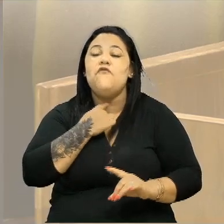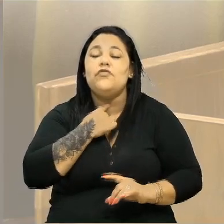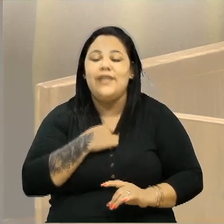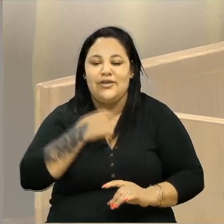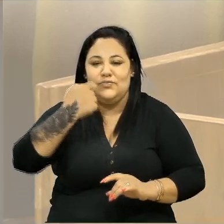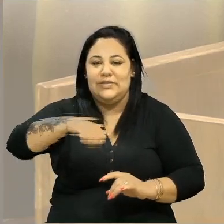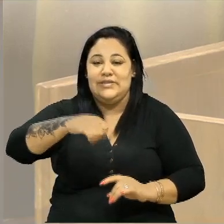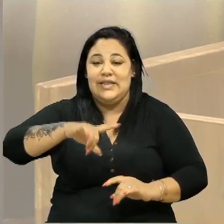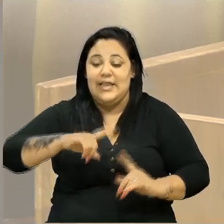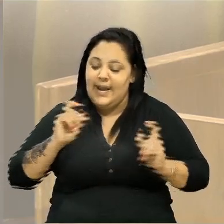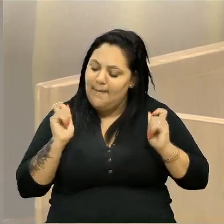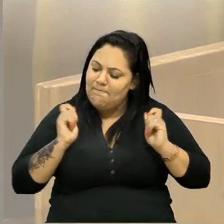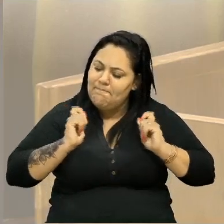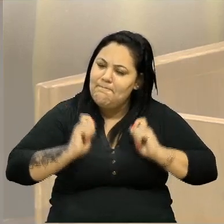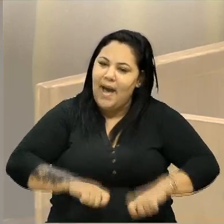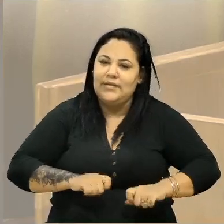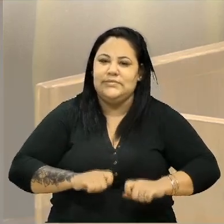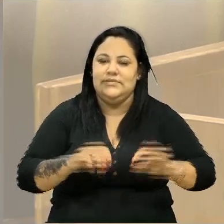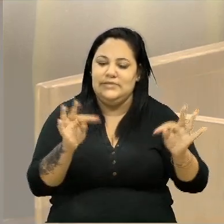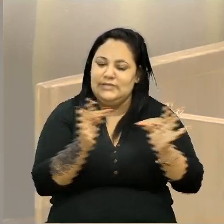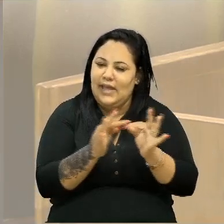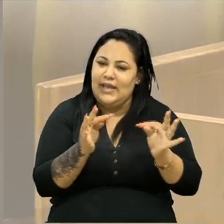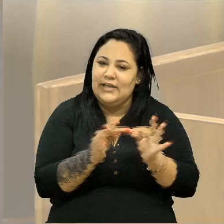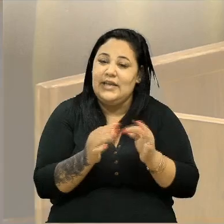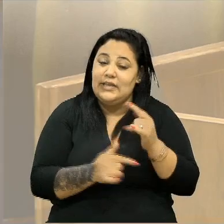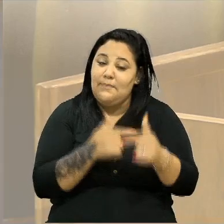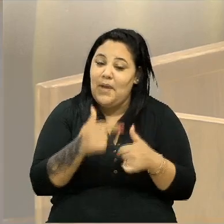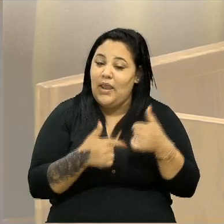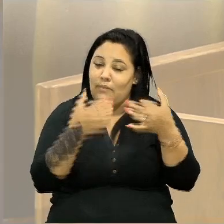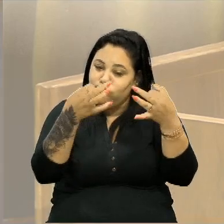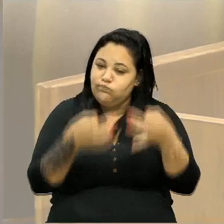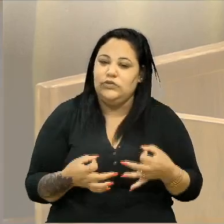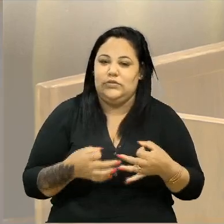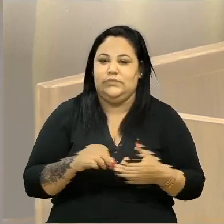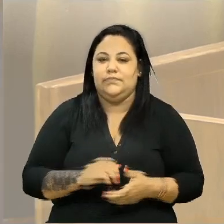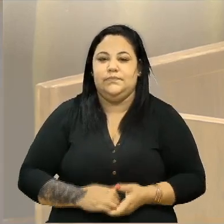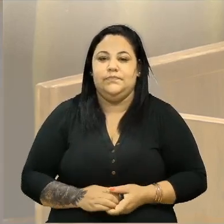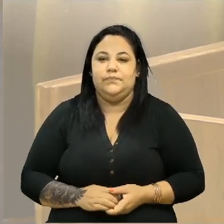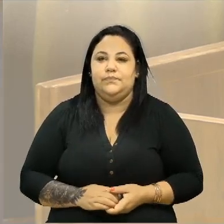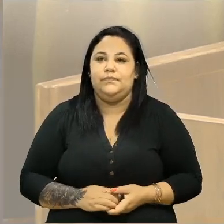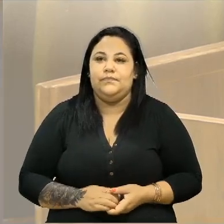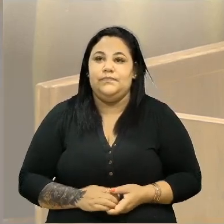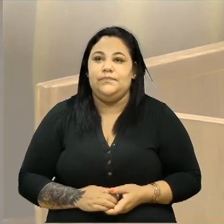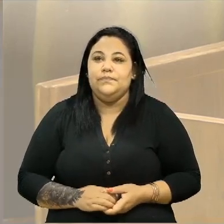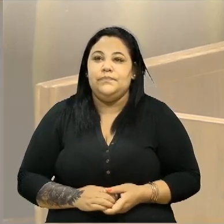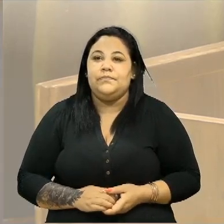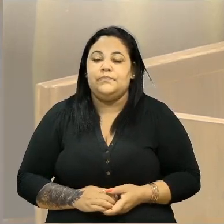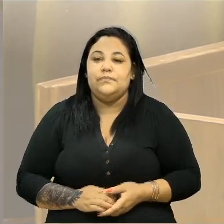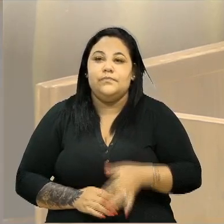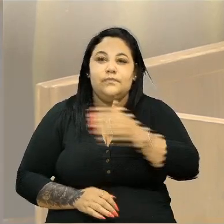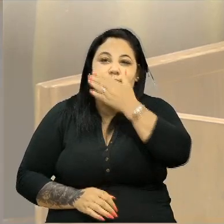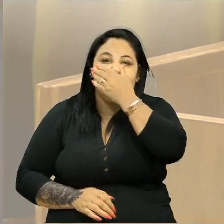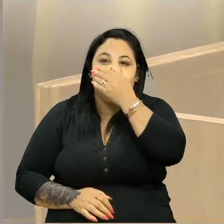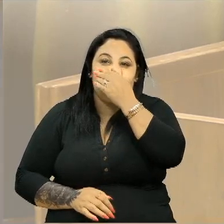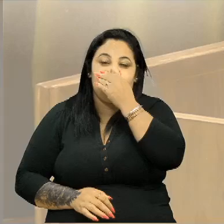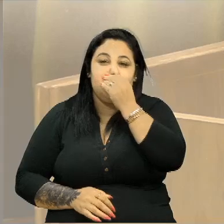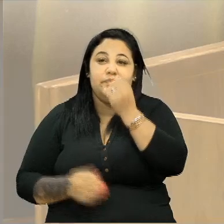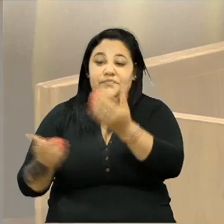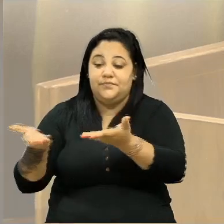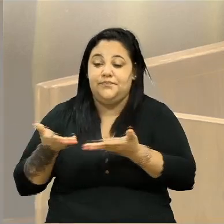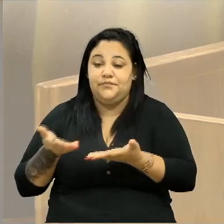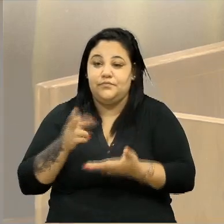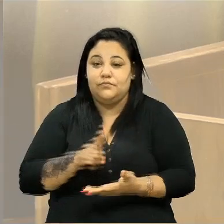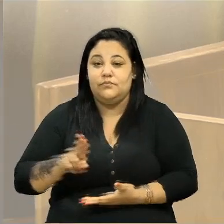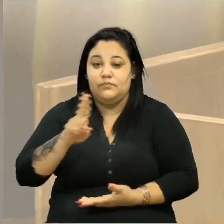competência técnica e legal para a atuação. Conceder utilidade pública a uma entidade irregular, nesse caso, é